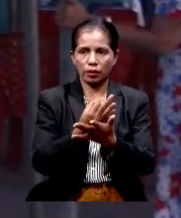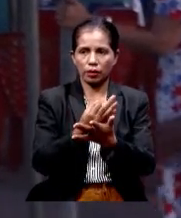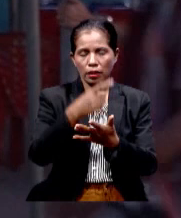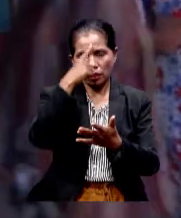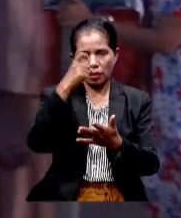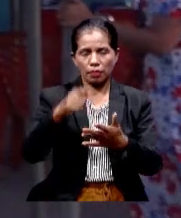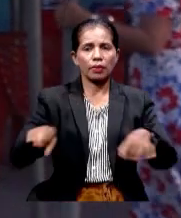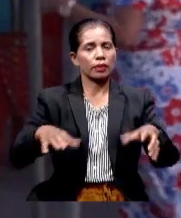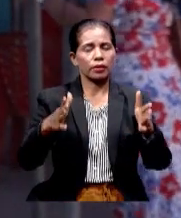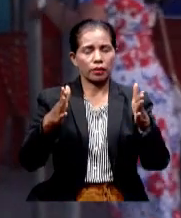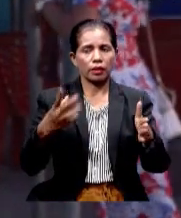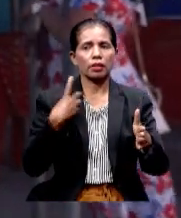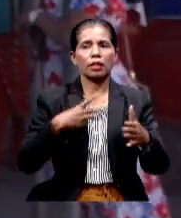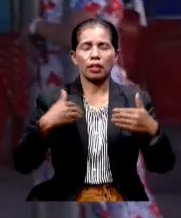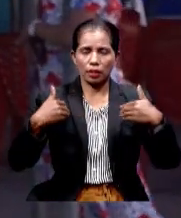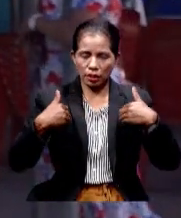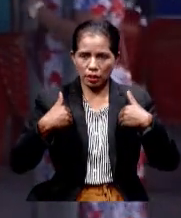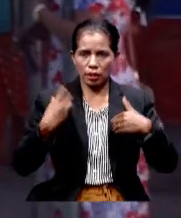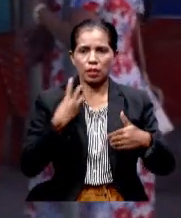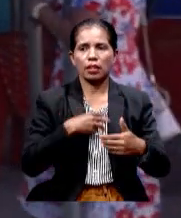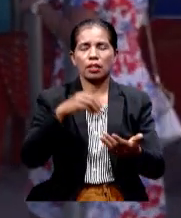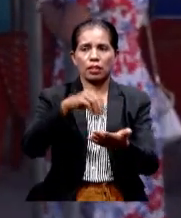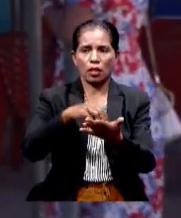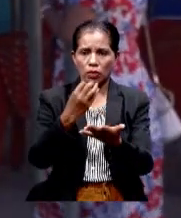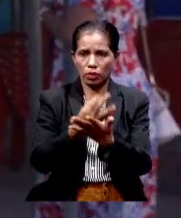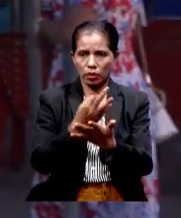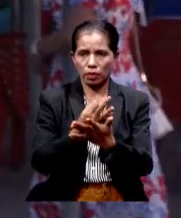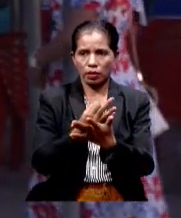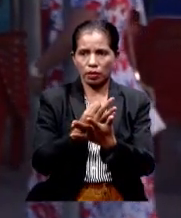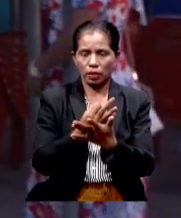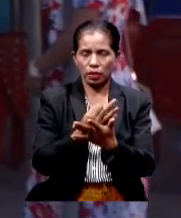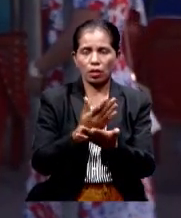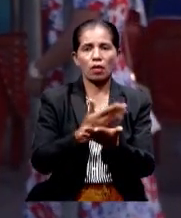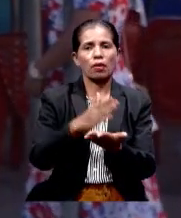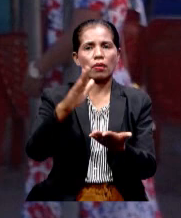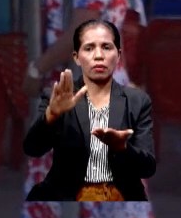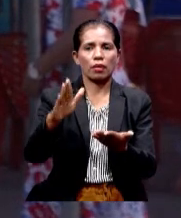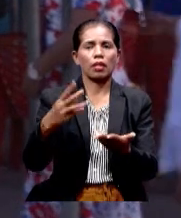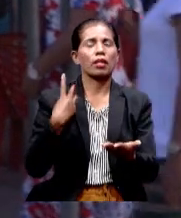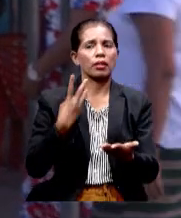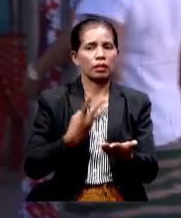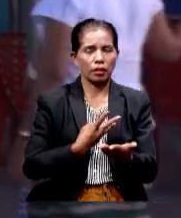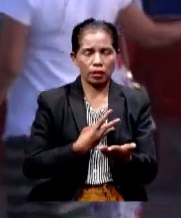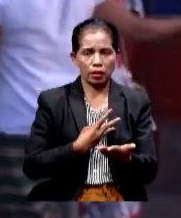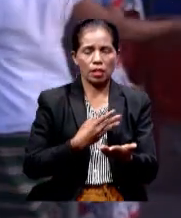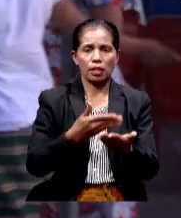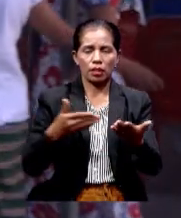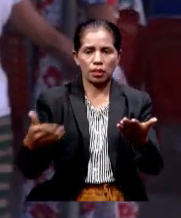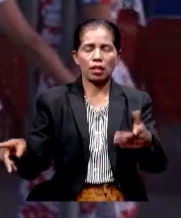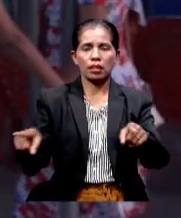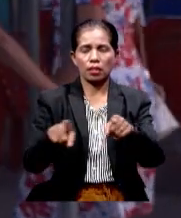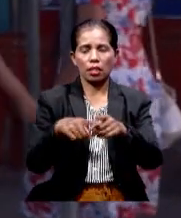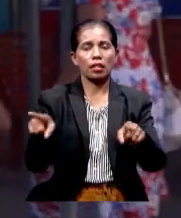recursos humanos mas ita comeza iha darau kona anta ita prevê orçamento ba compra citaninian equipamentos ansa